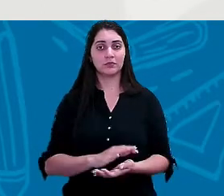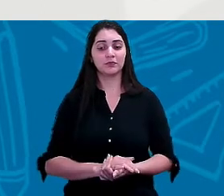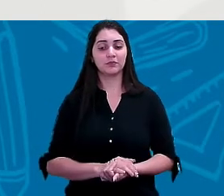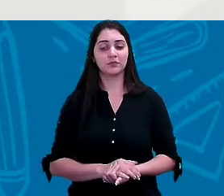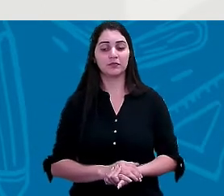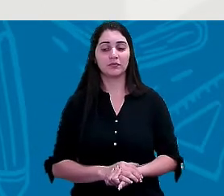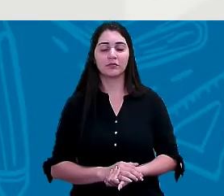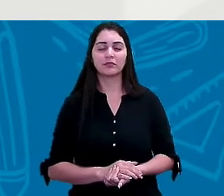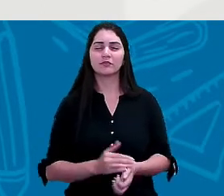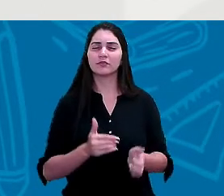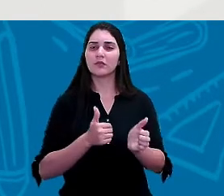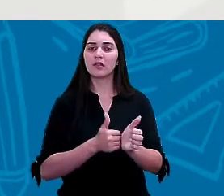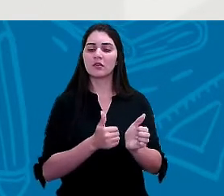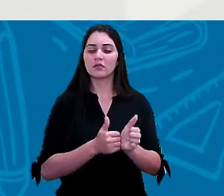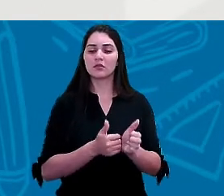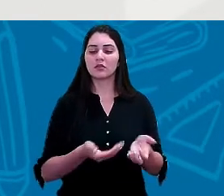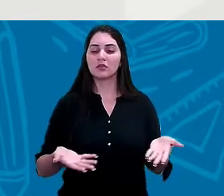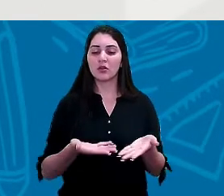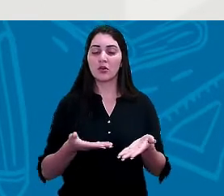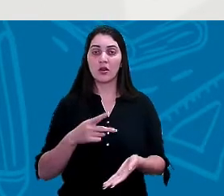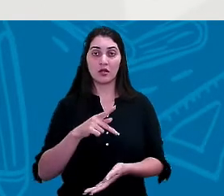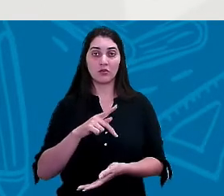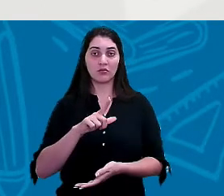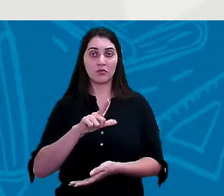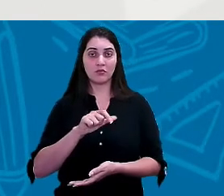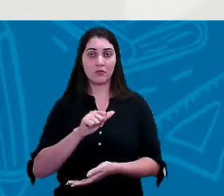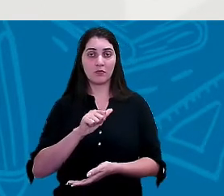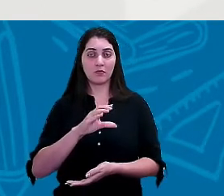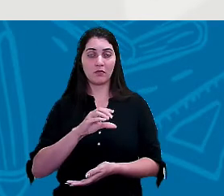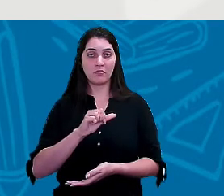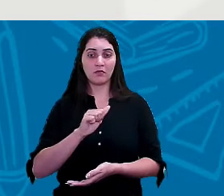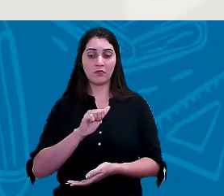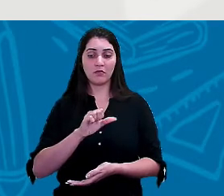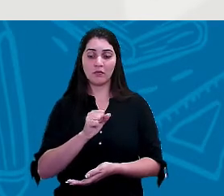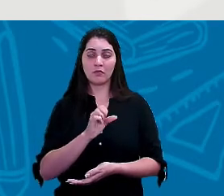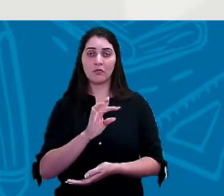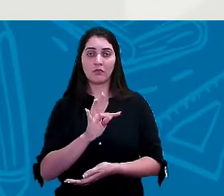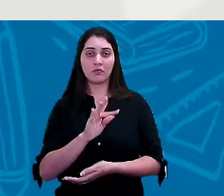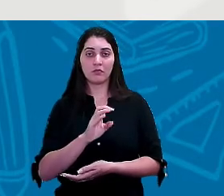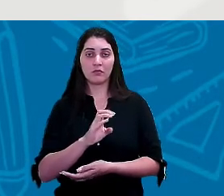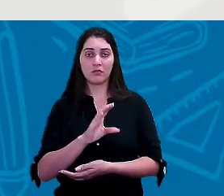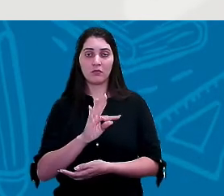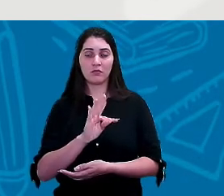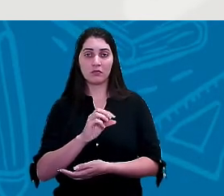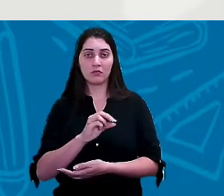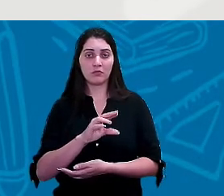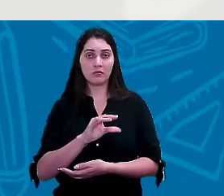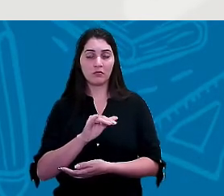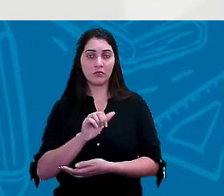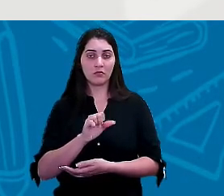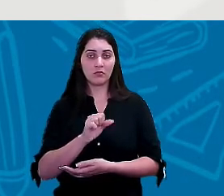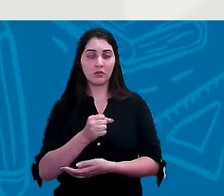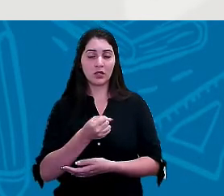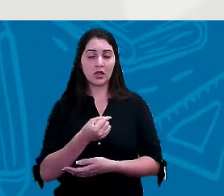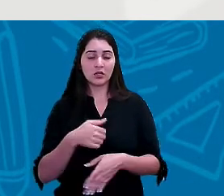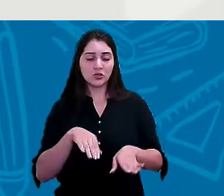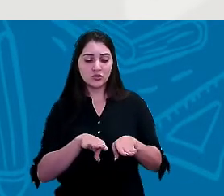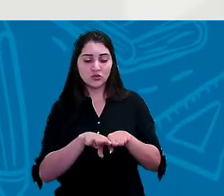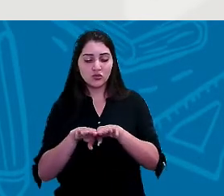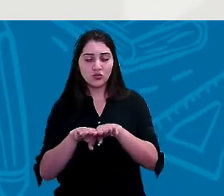E seguindo aqui, são essas placas tectônicas, né, que elas se juntam ali como se fosse um